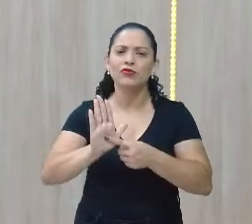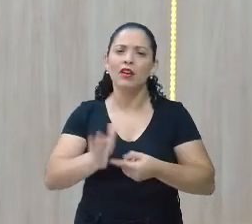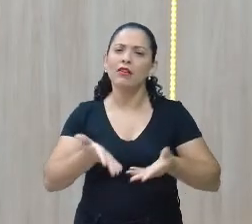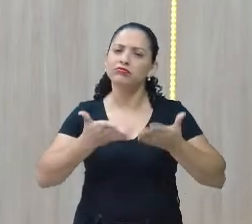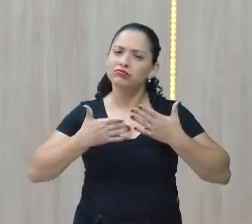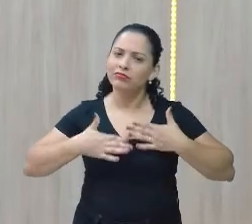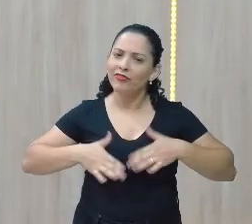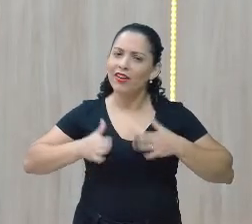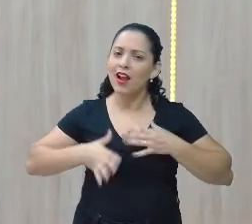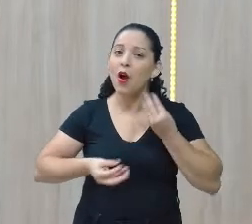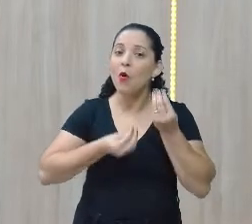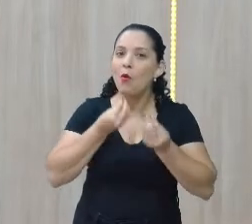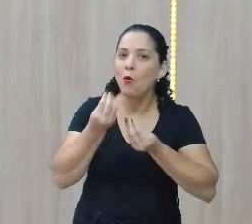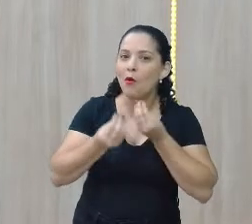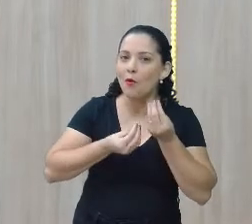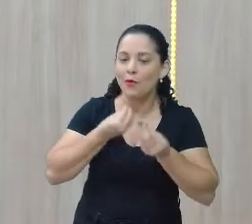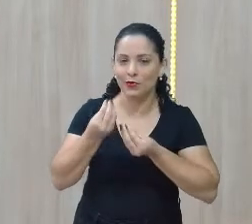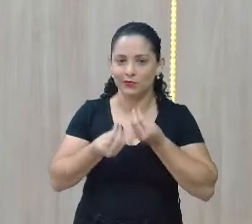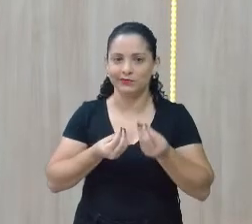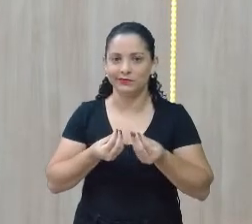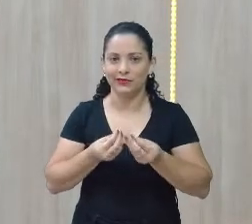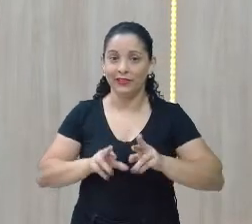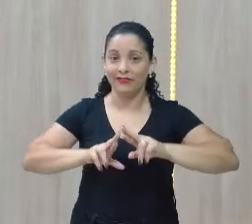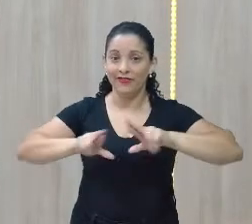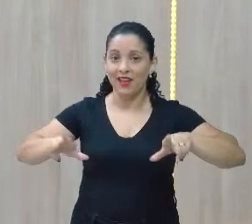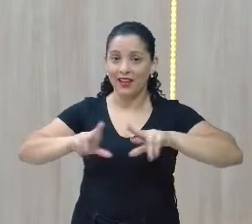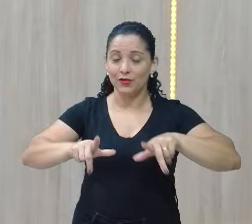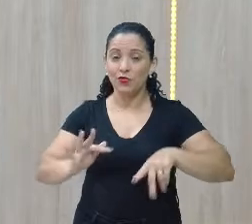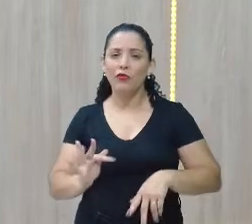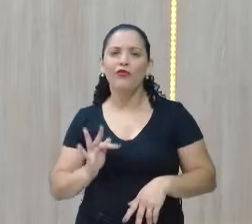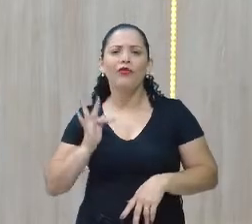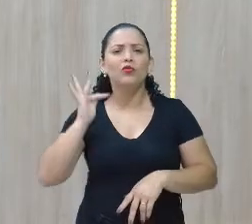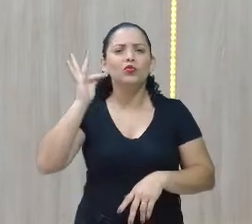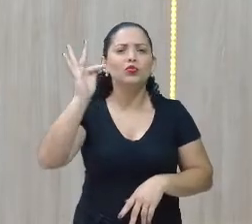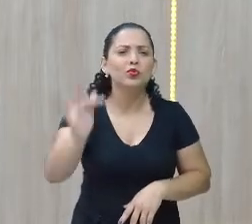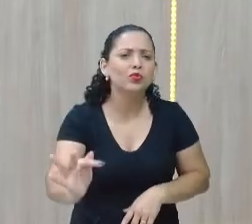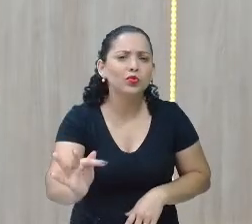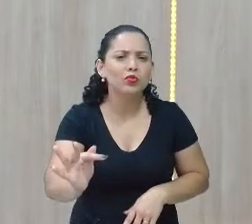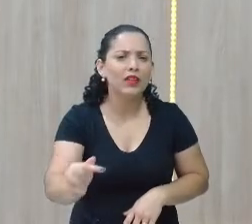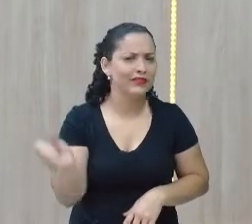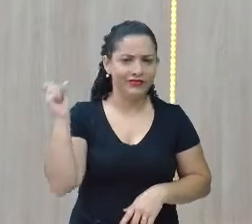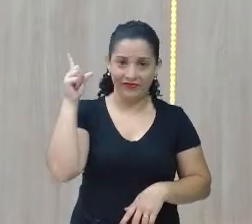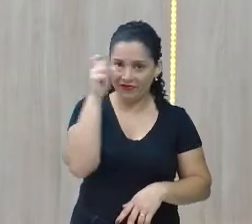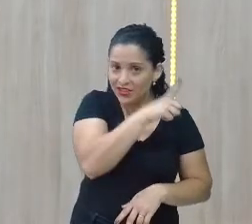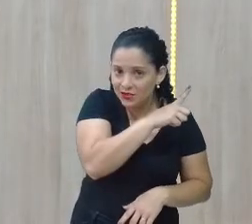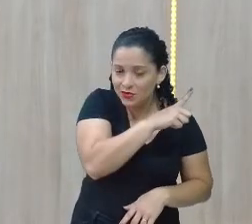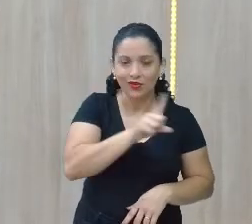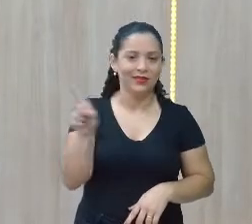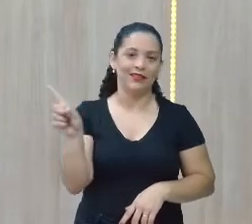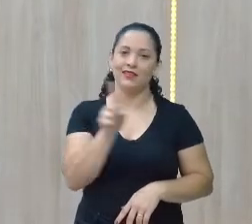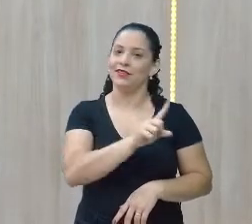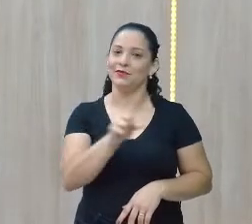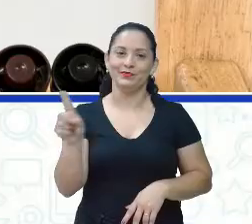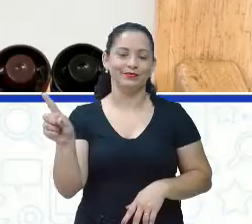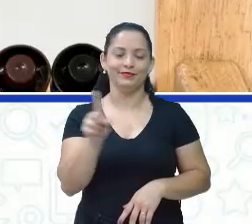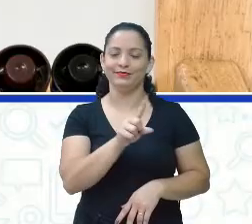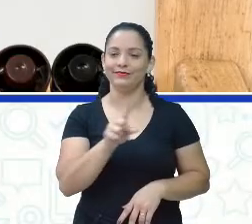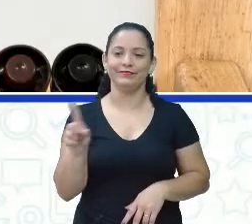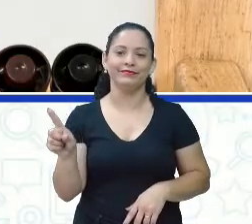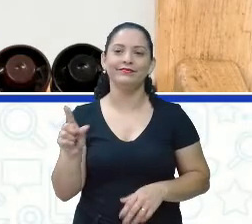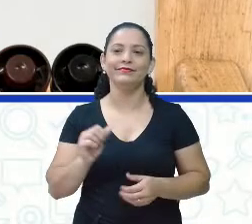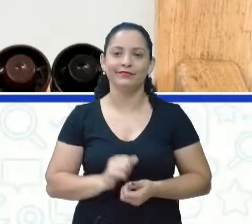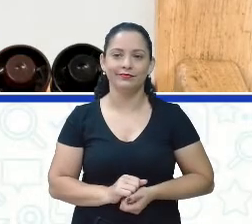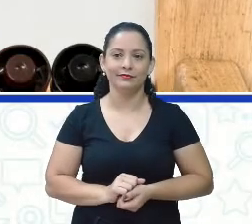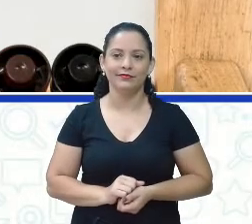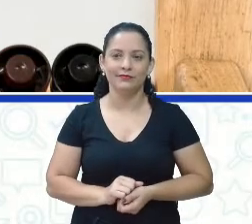devagarzinho. Agora a gente vai para uma outra forma, que é o futuro. No futuro também não é difícil, gente. O que a